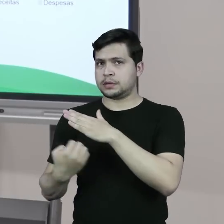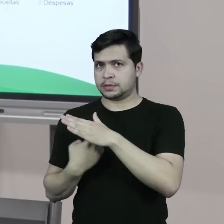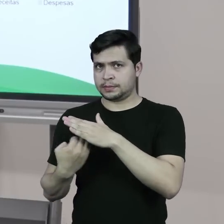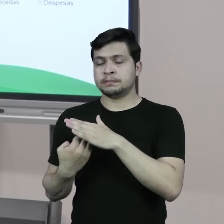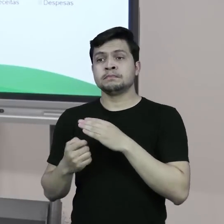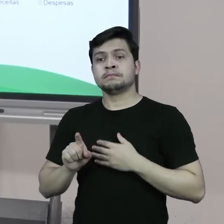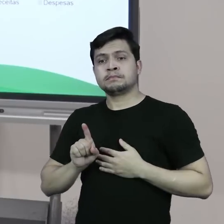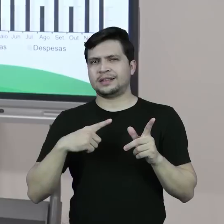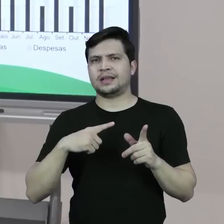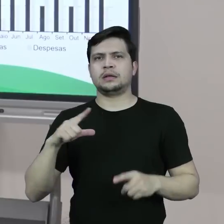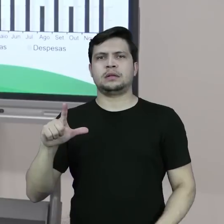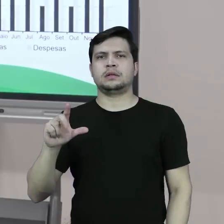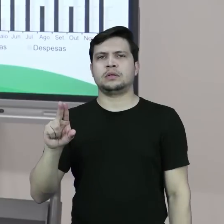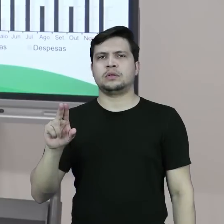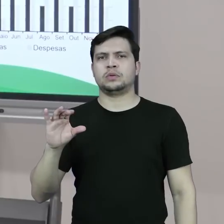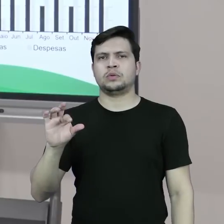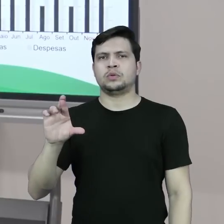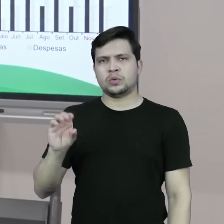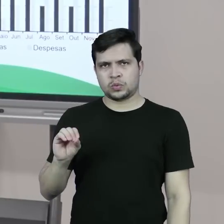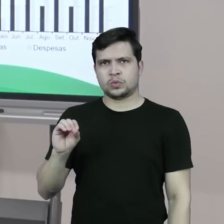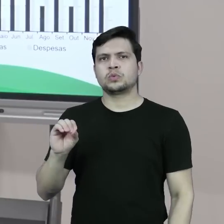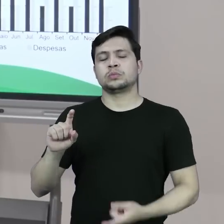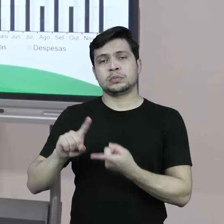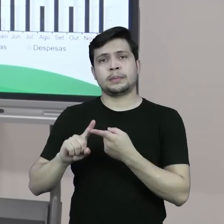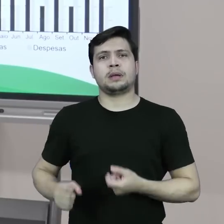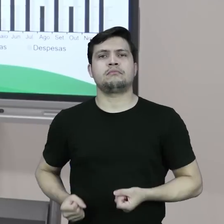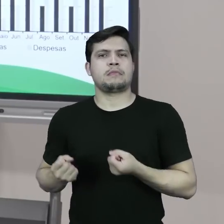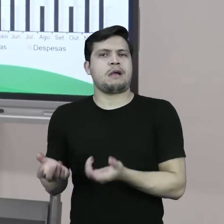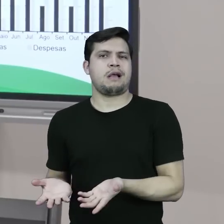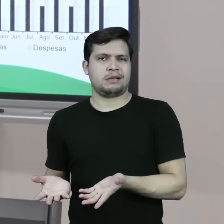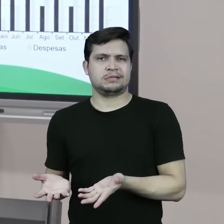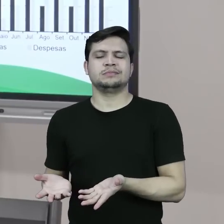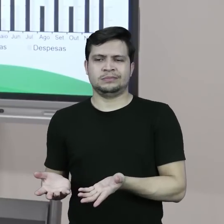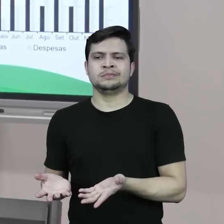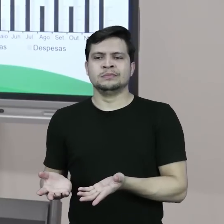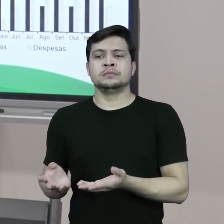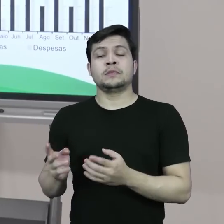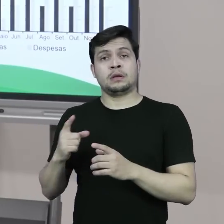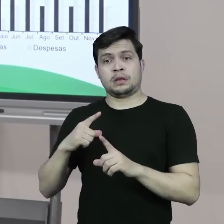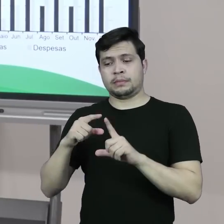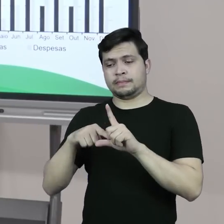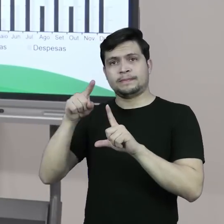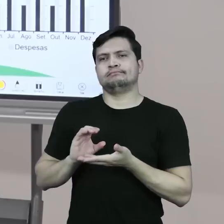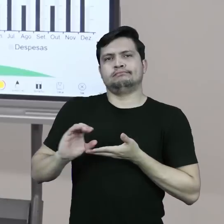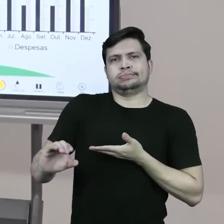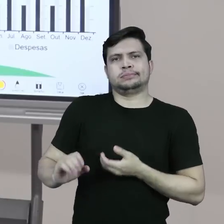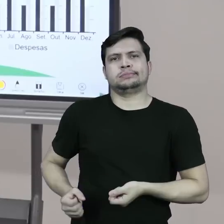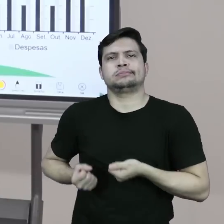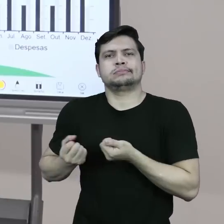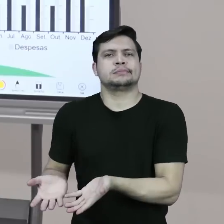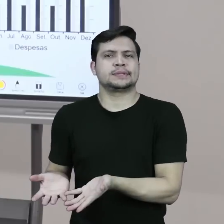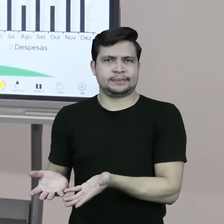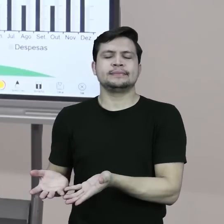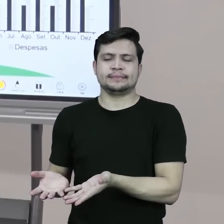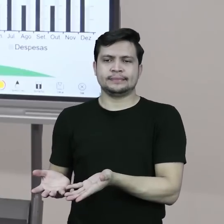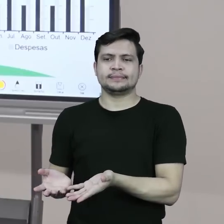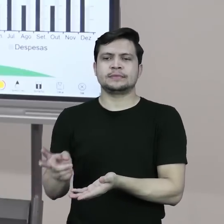8 dividido por 2 vai dar 4. Ou seja, eu estou querendo o quarto termo dessa minha